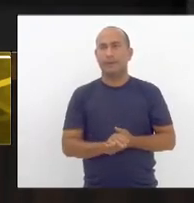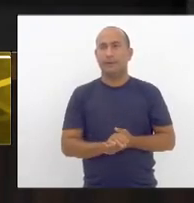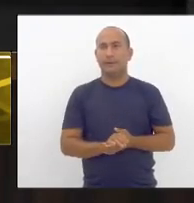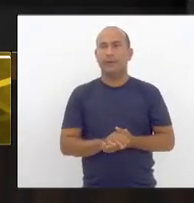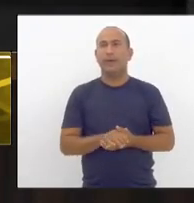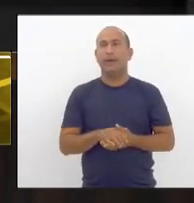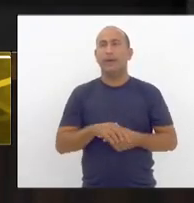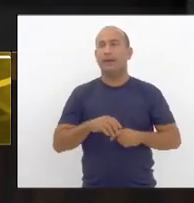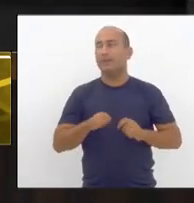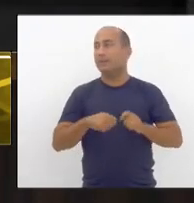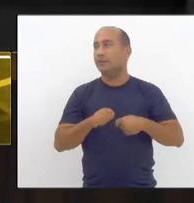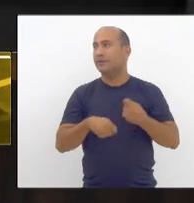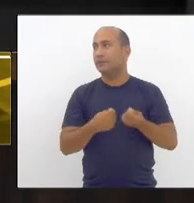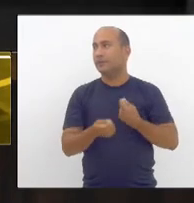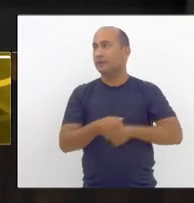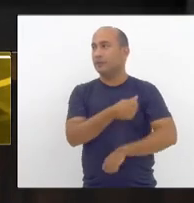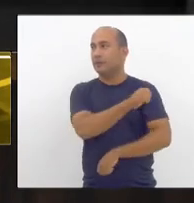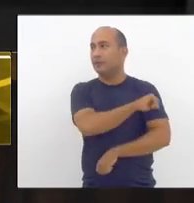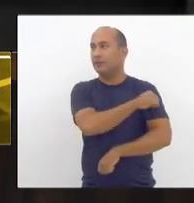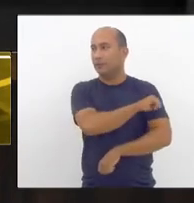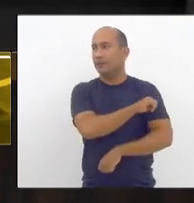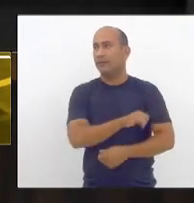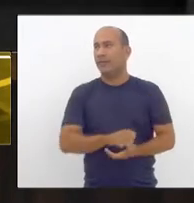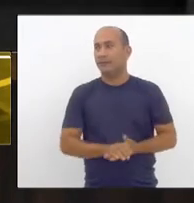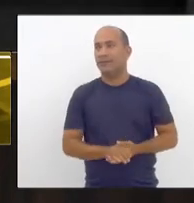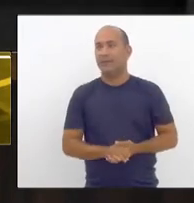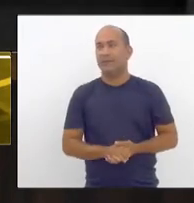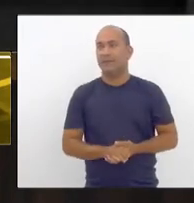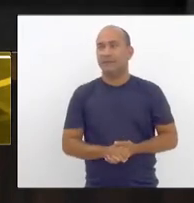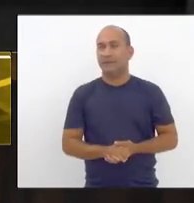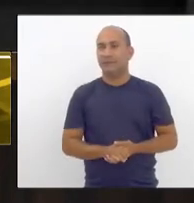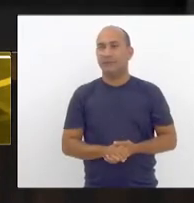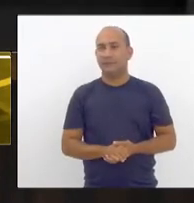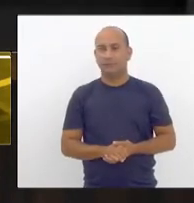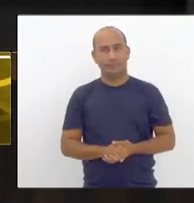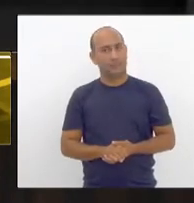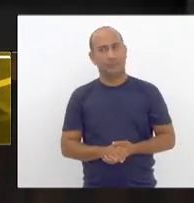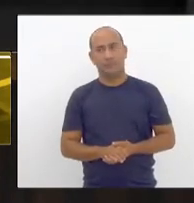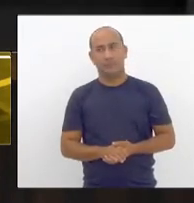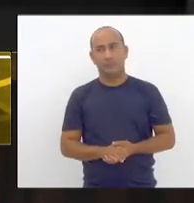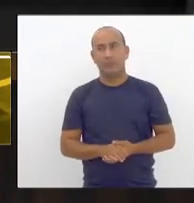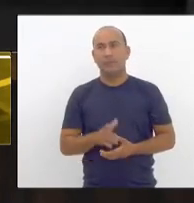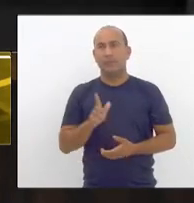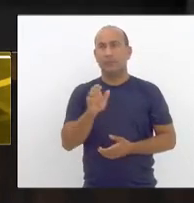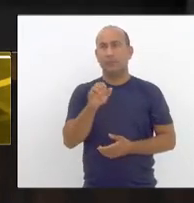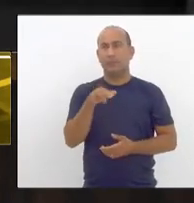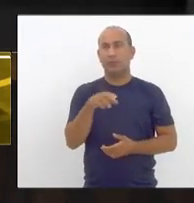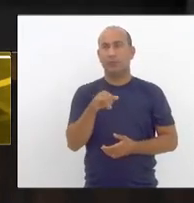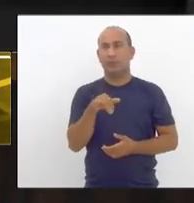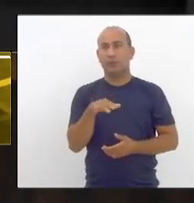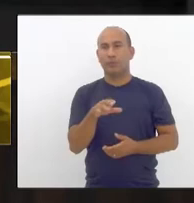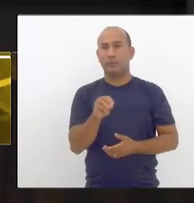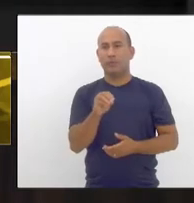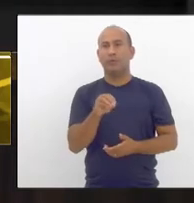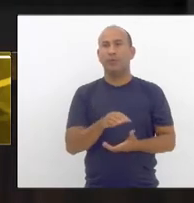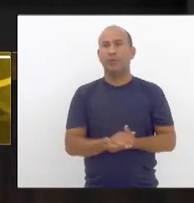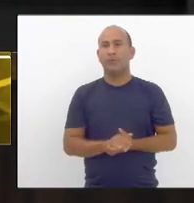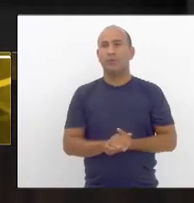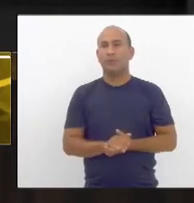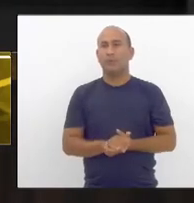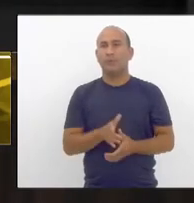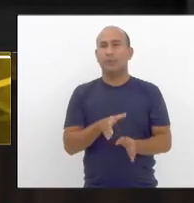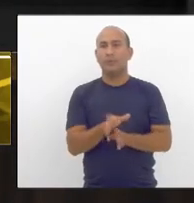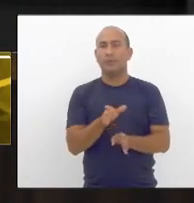administrativa do sind-rio José Guerreiro membro do sindi Rio e Jerônimo Bocaiuva conseguiu